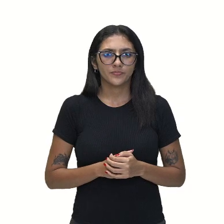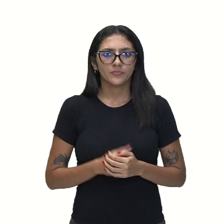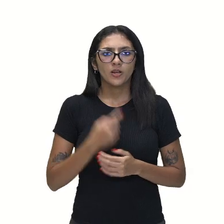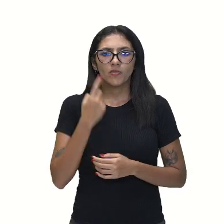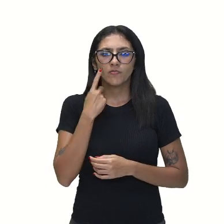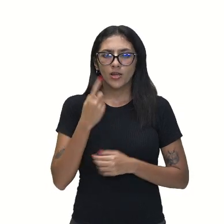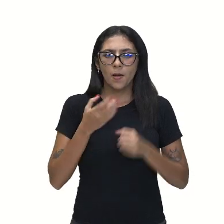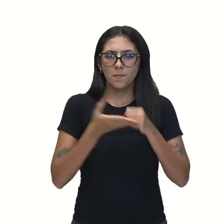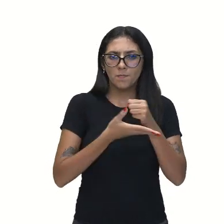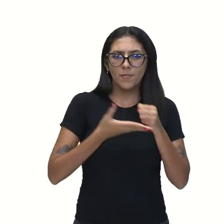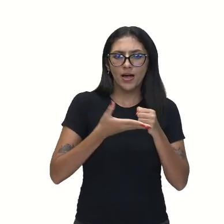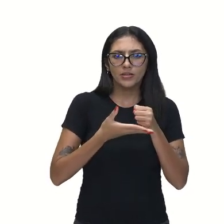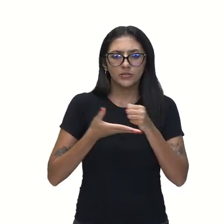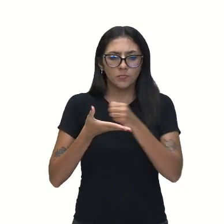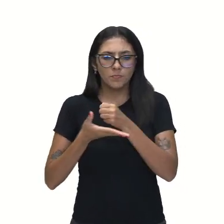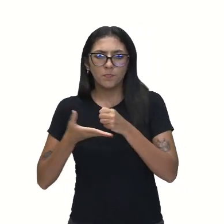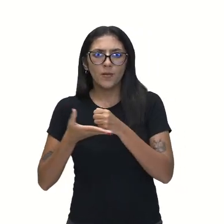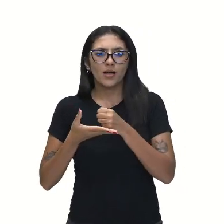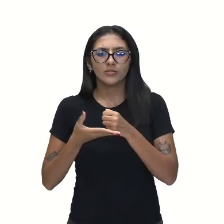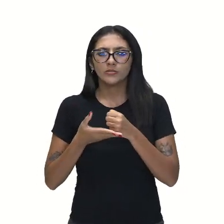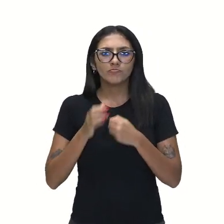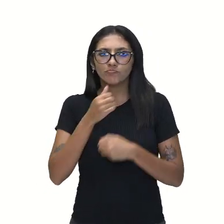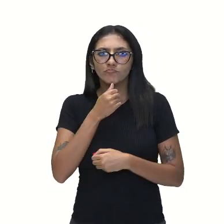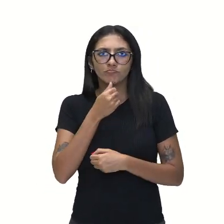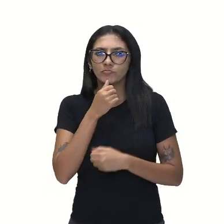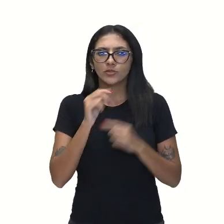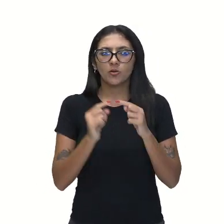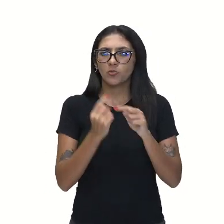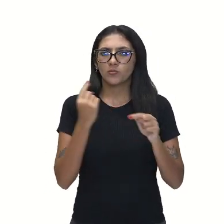são iguais, tá? O que nós vamos fazer?